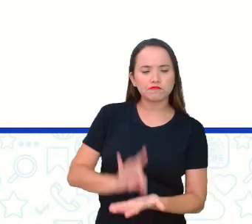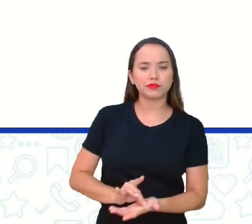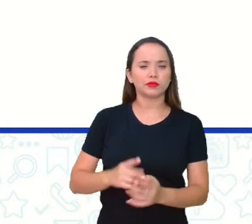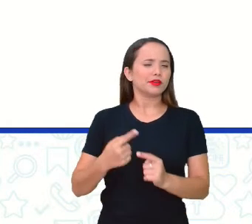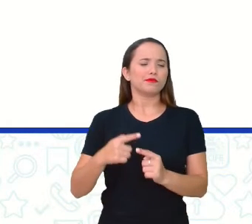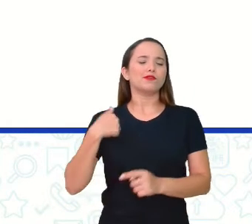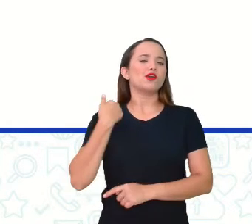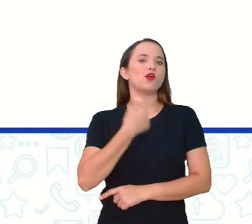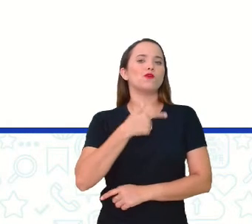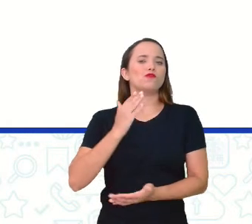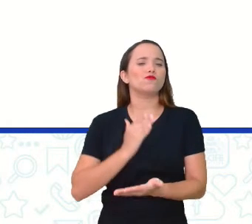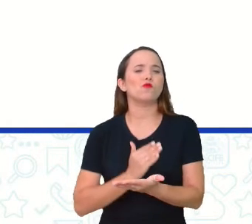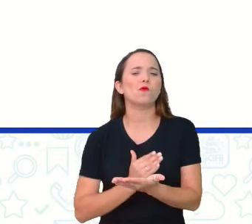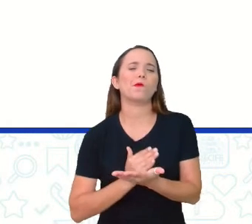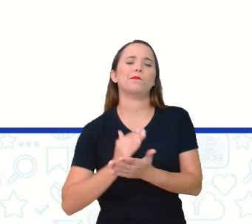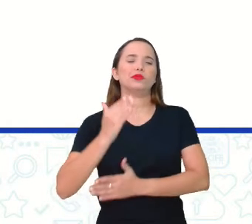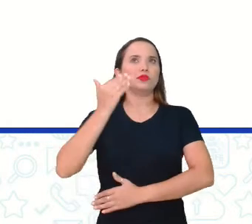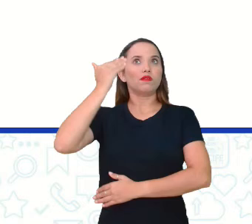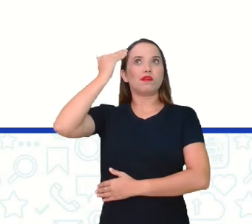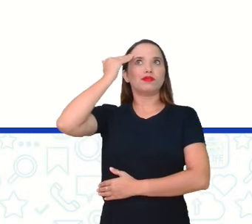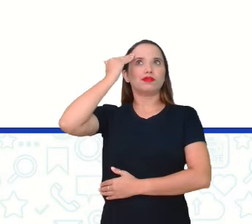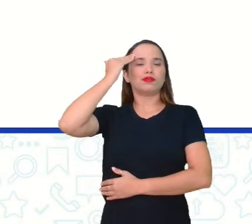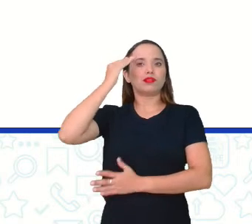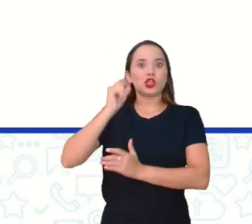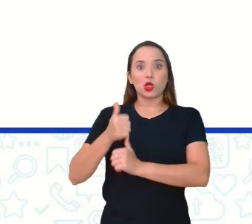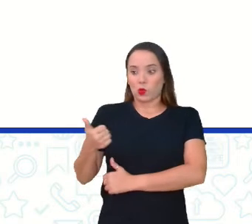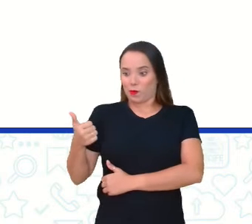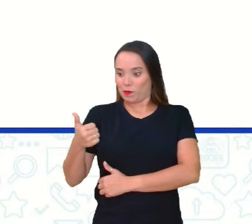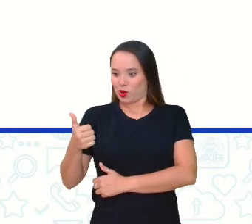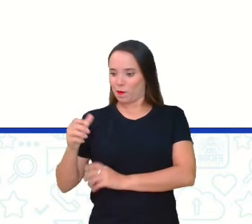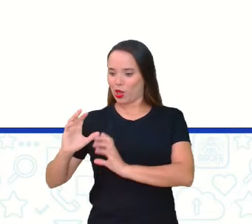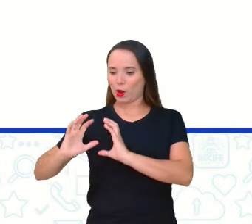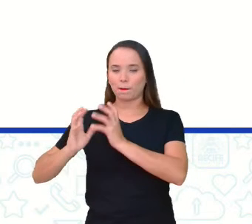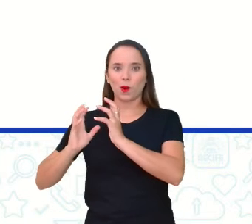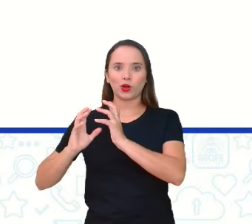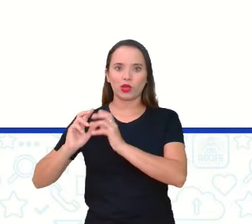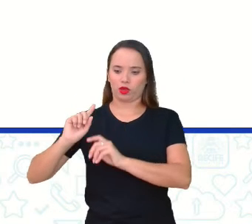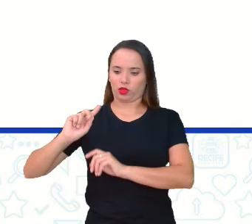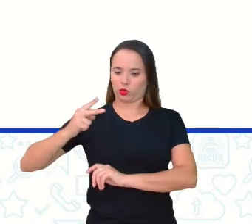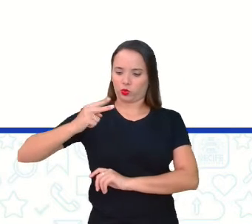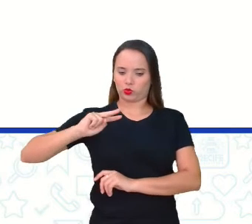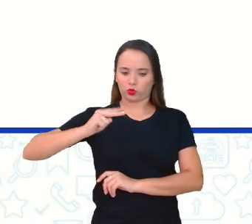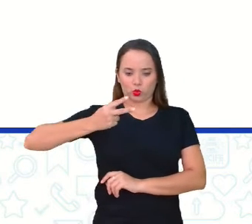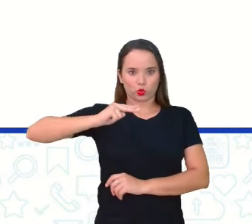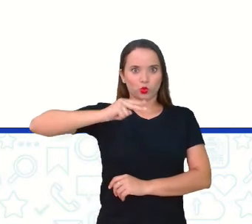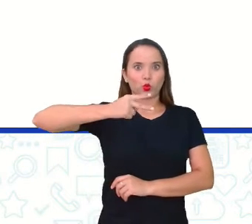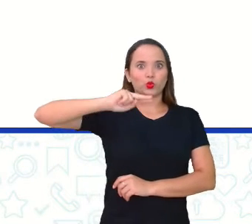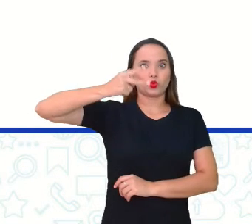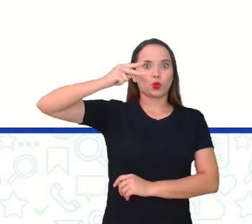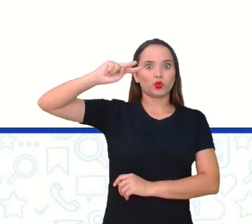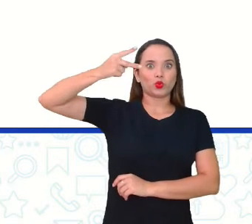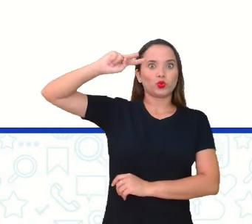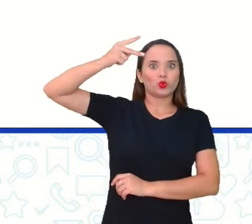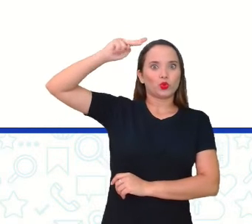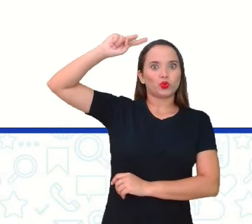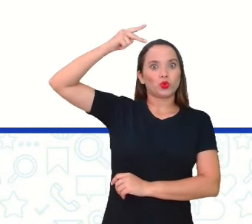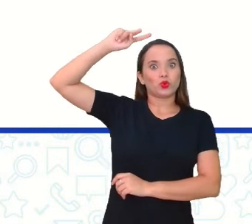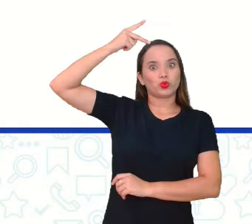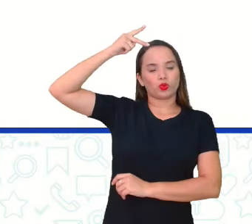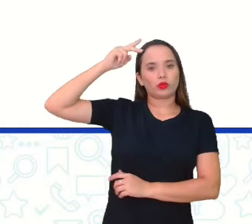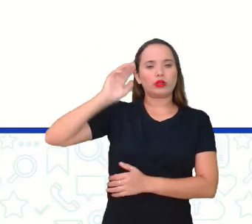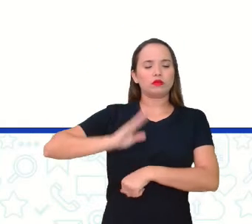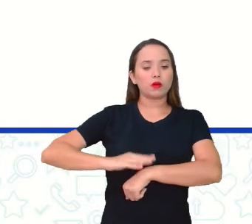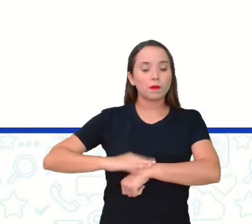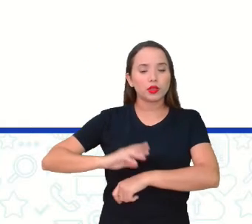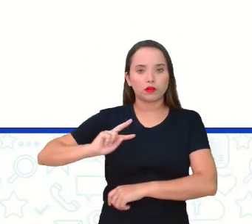partir desde o primeiro que ia sempre dobrando, multiplicando por 2, multiplicando por 2, e quando eu vou fazendo isso várias e